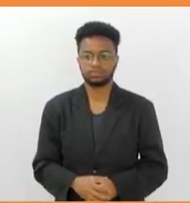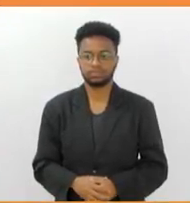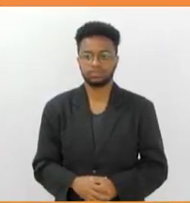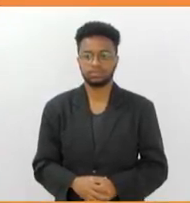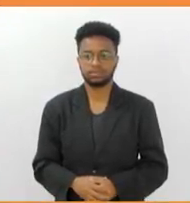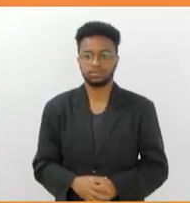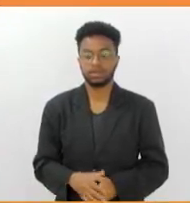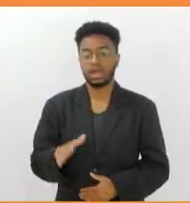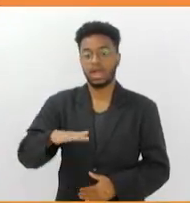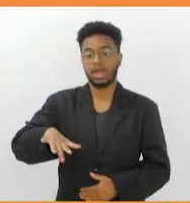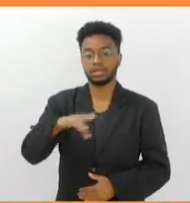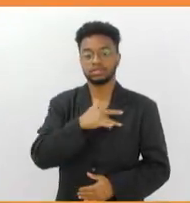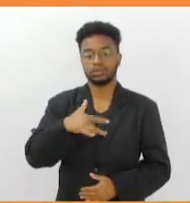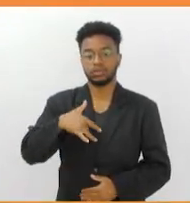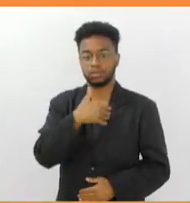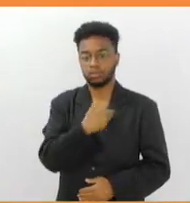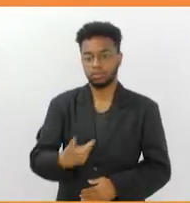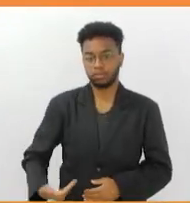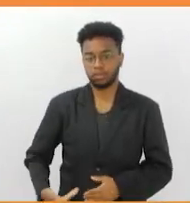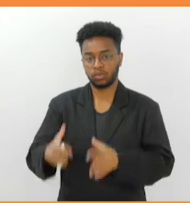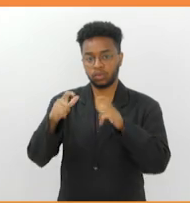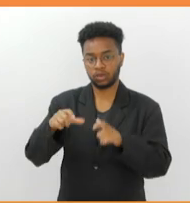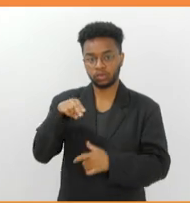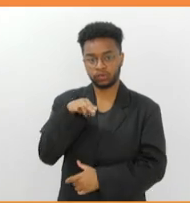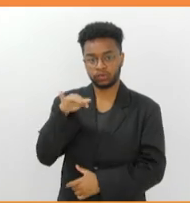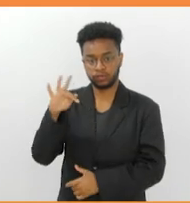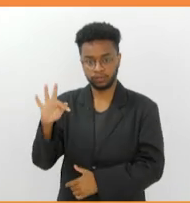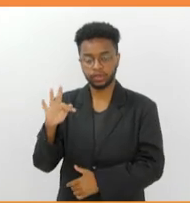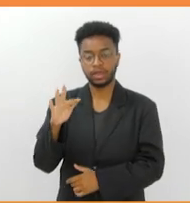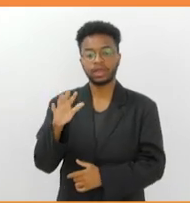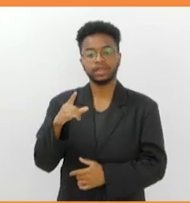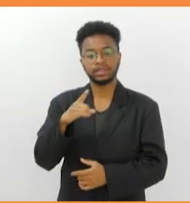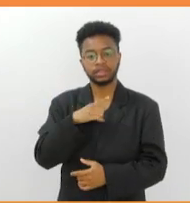A rede de saúde pública de Nova Friburgo